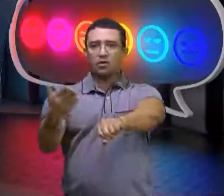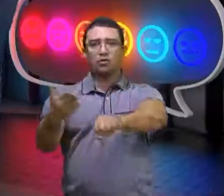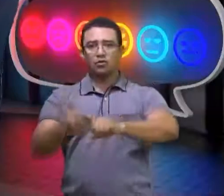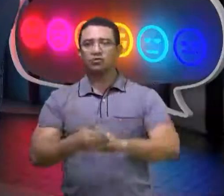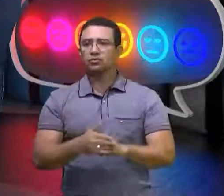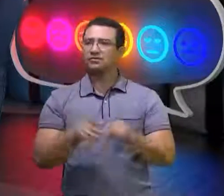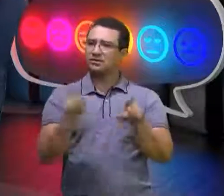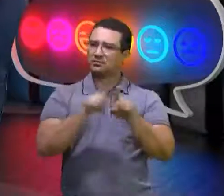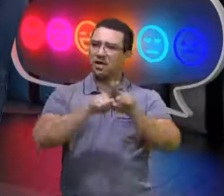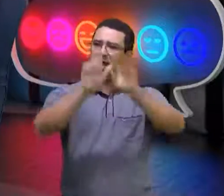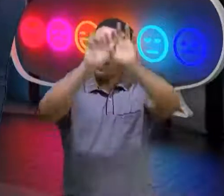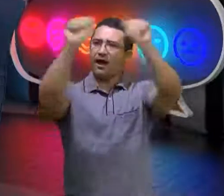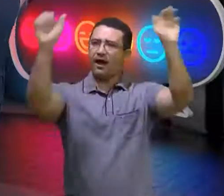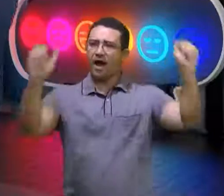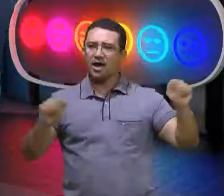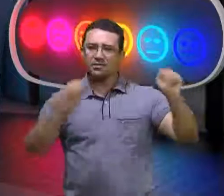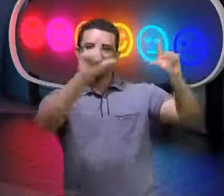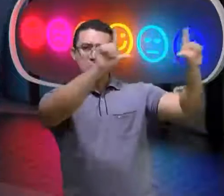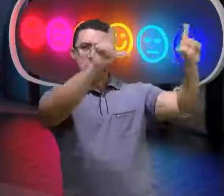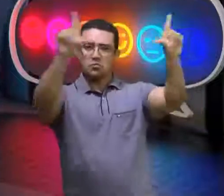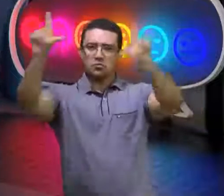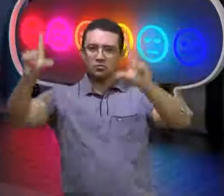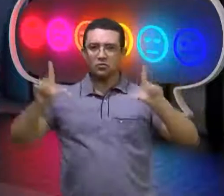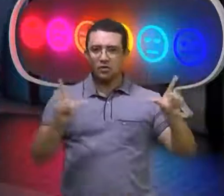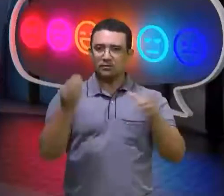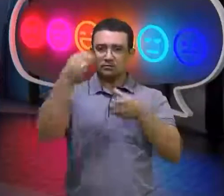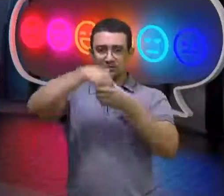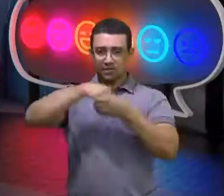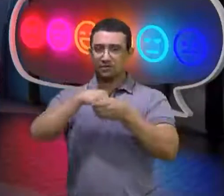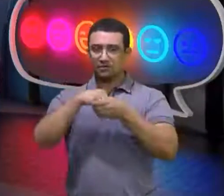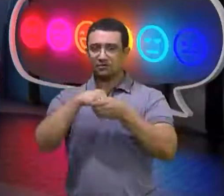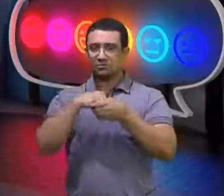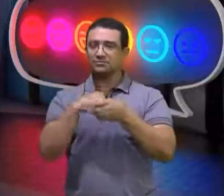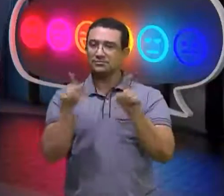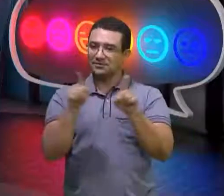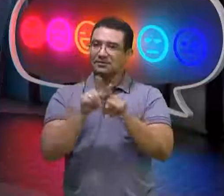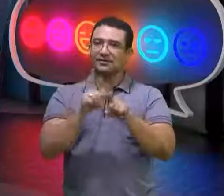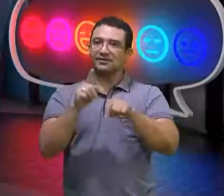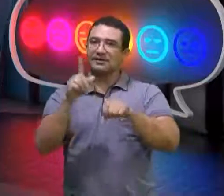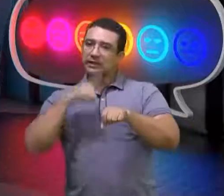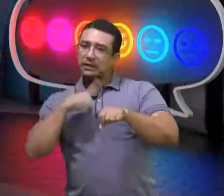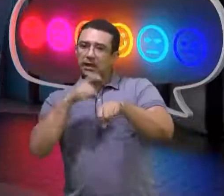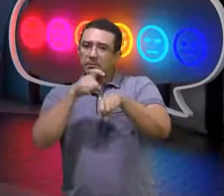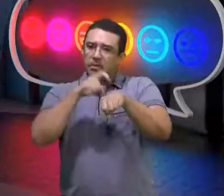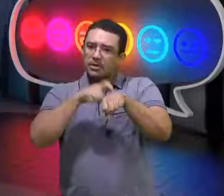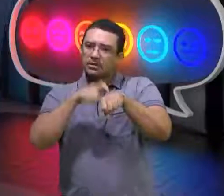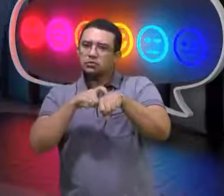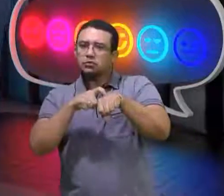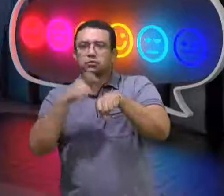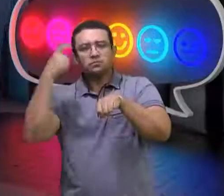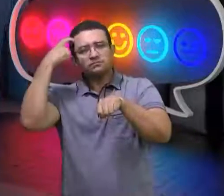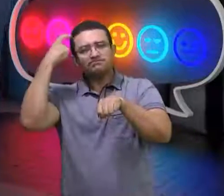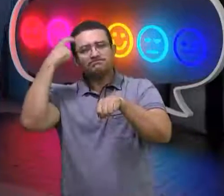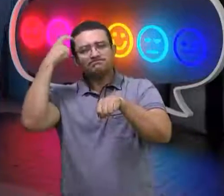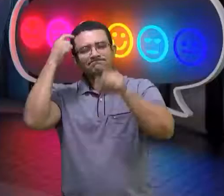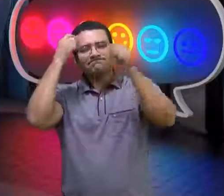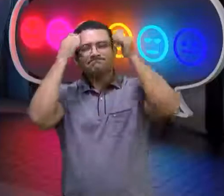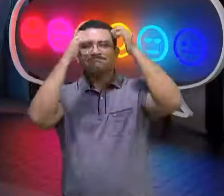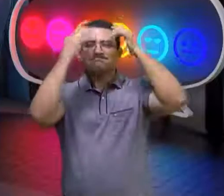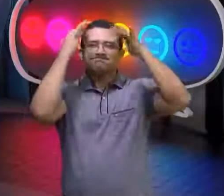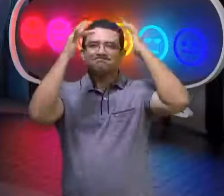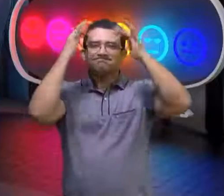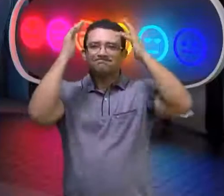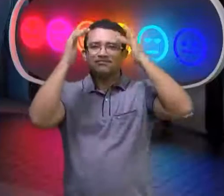exposições de obras de arte dentro dele. A gente tem aí esses momentos, esses pontos de reflexão e fica a curiosidade